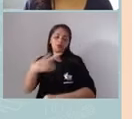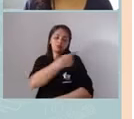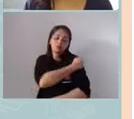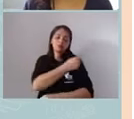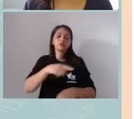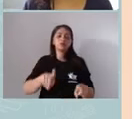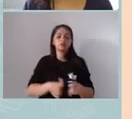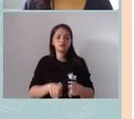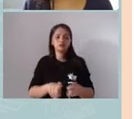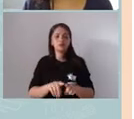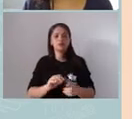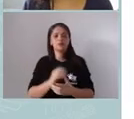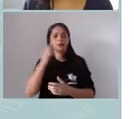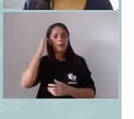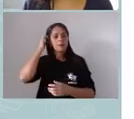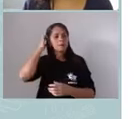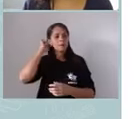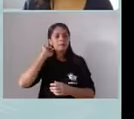certo, gente?